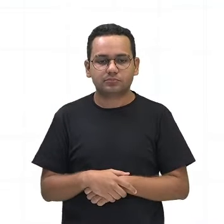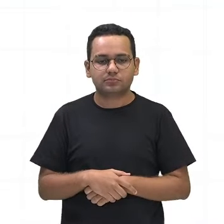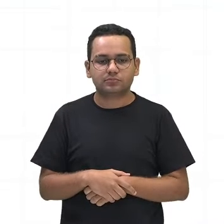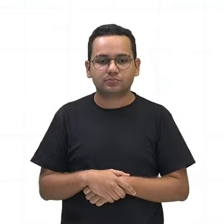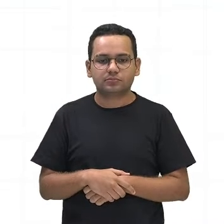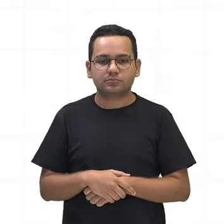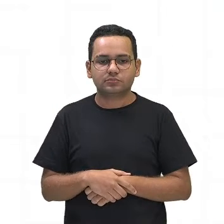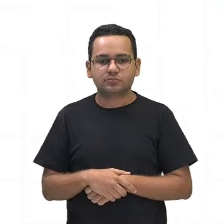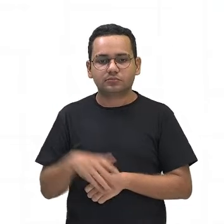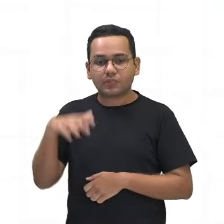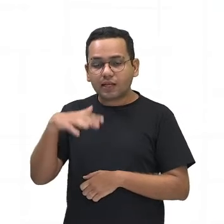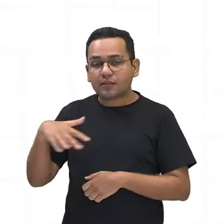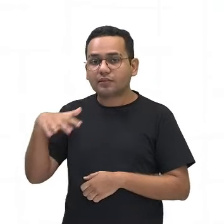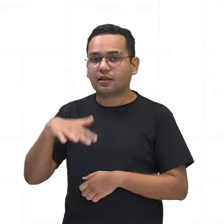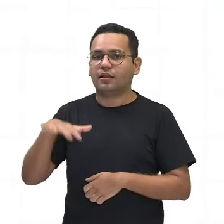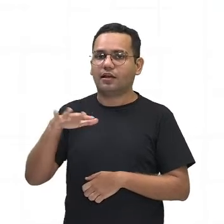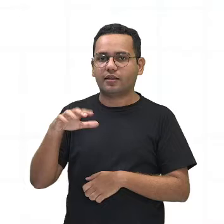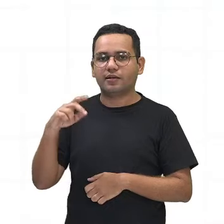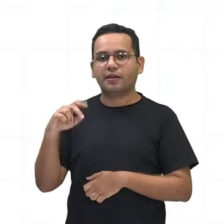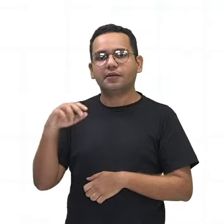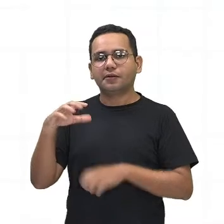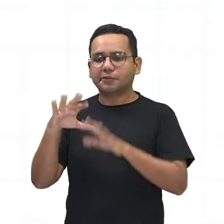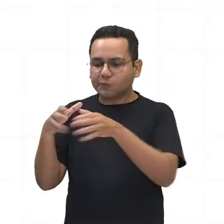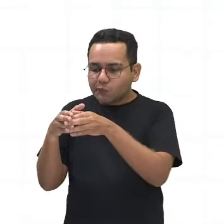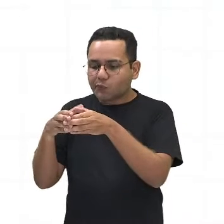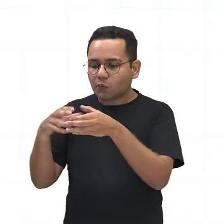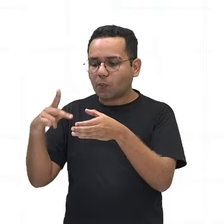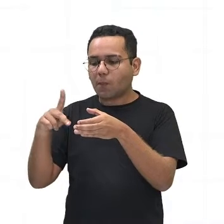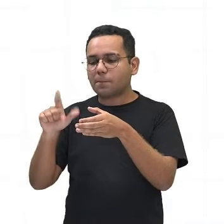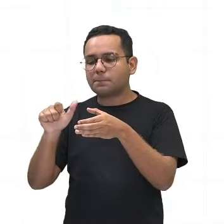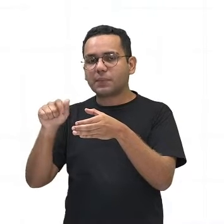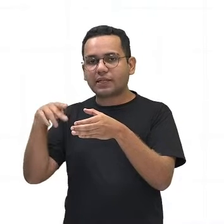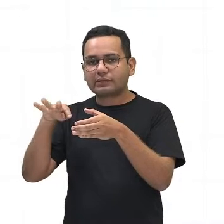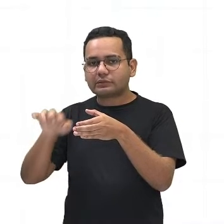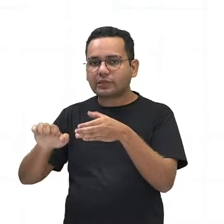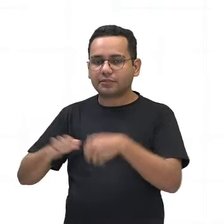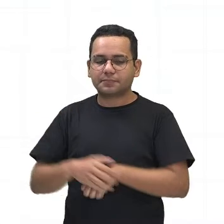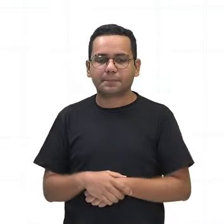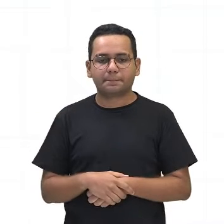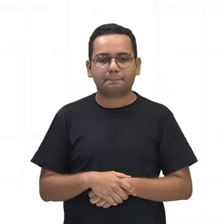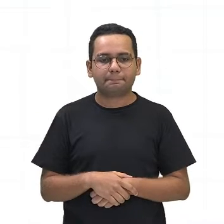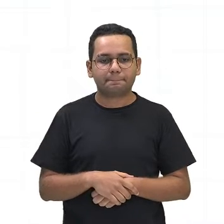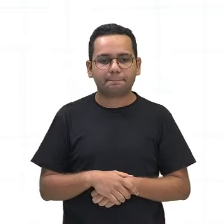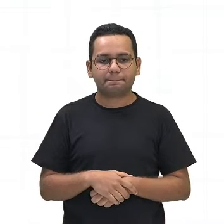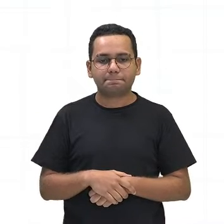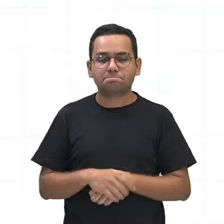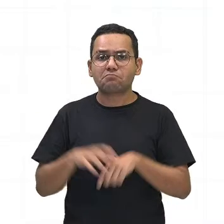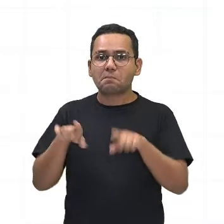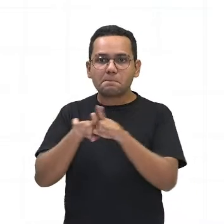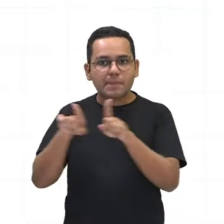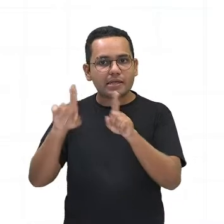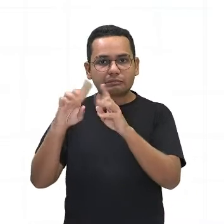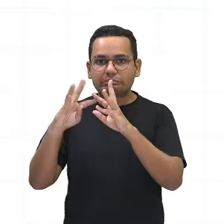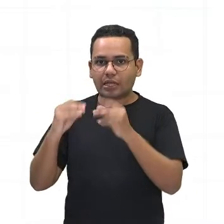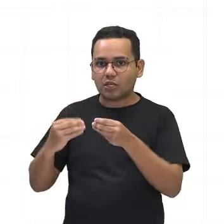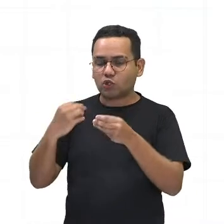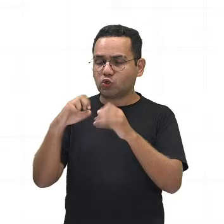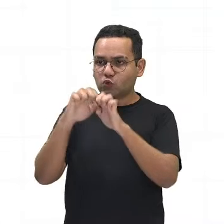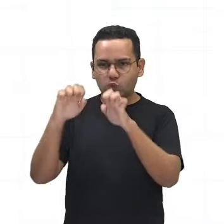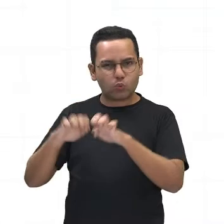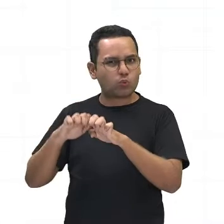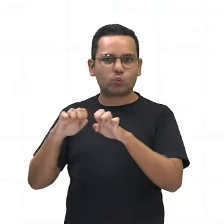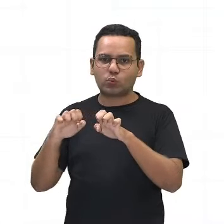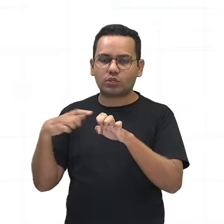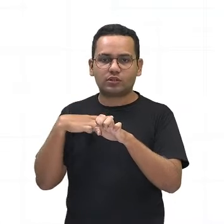componentes do reino plantae, né, do reino vegetal. E ele já vai possuir todas as estruturas,